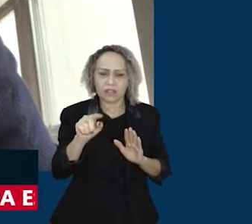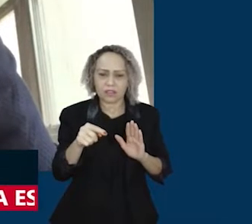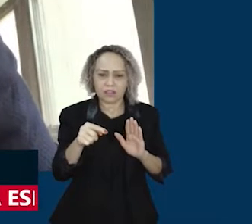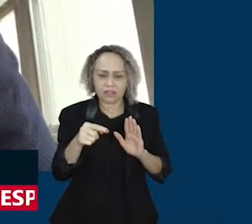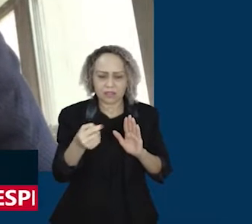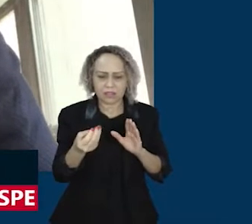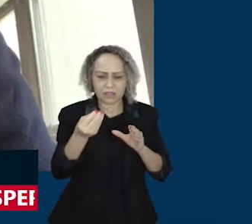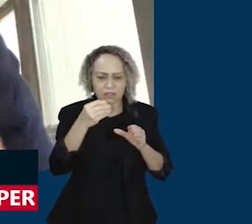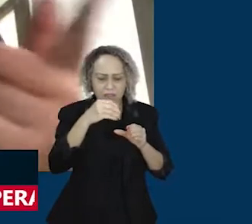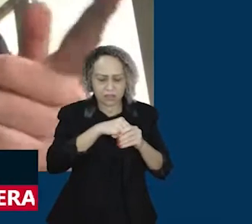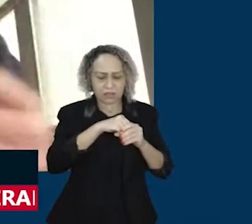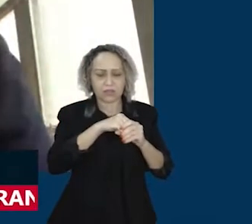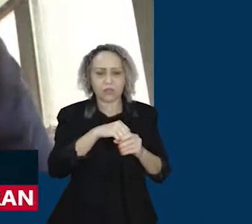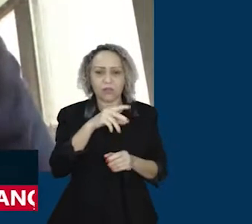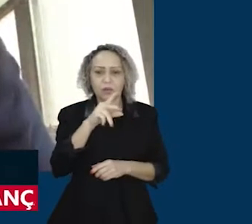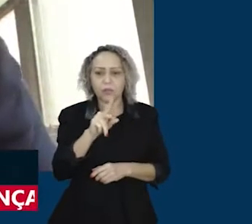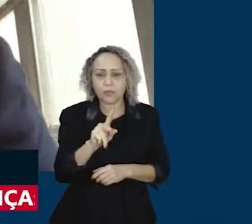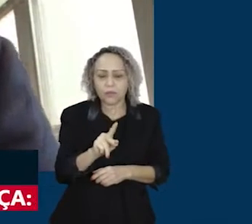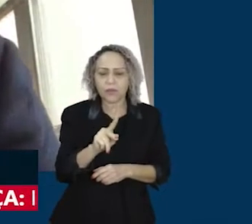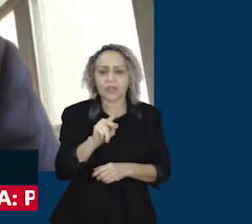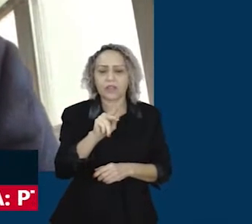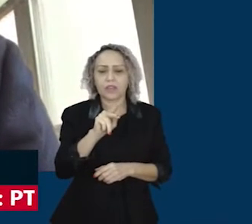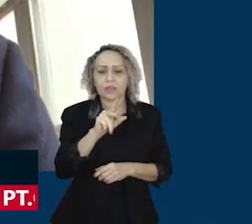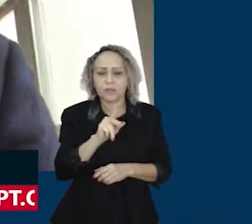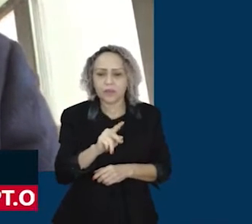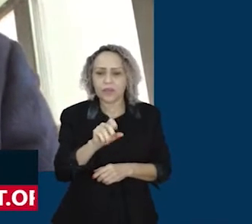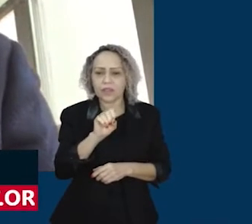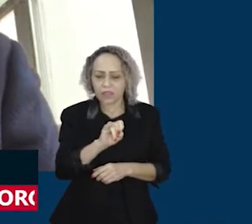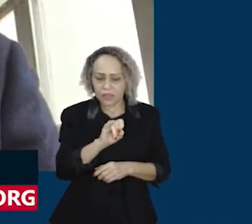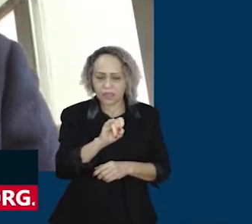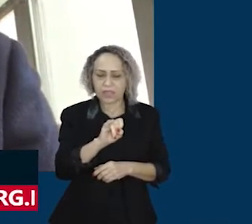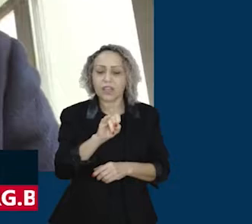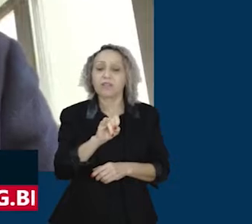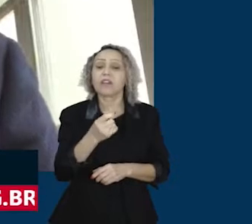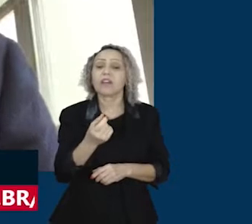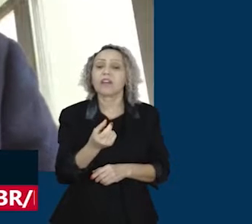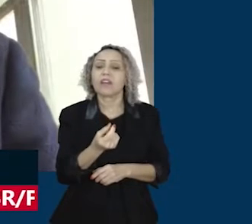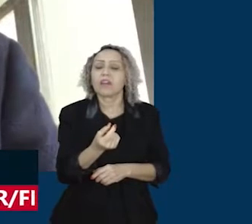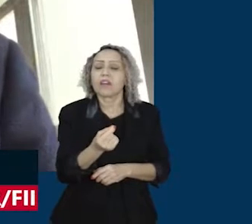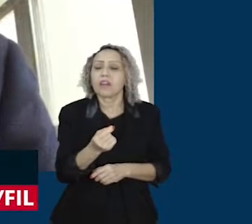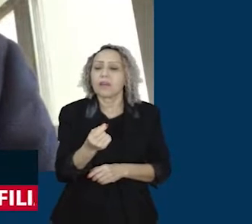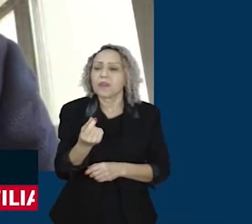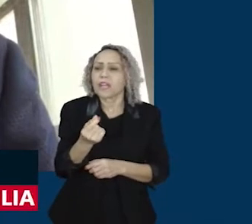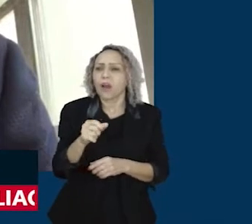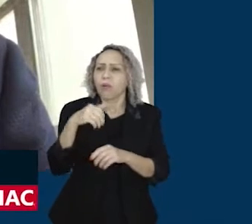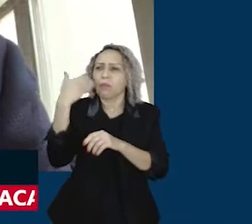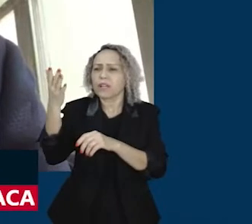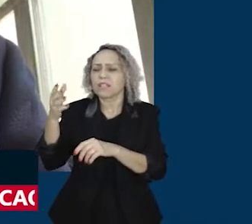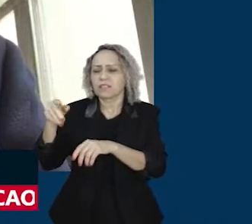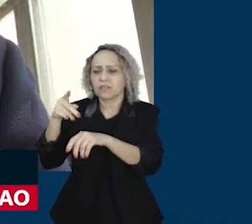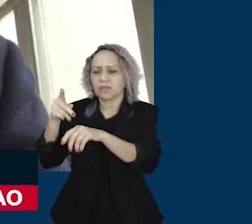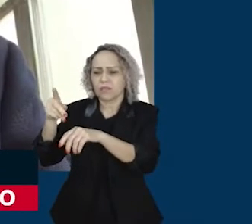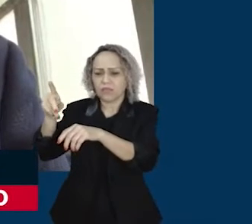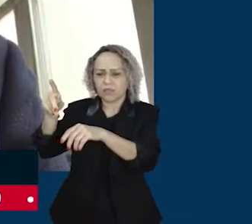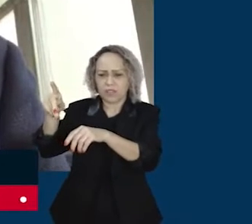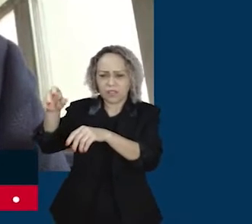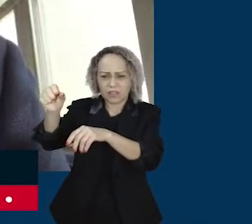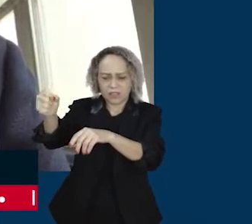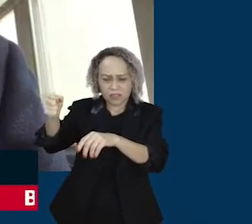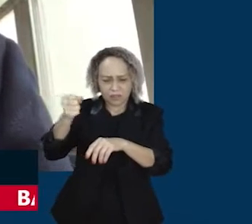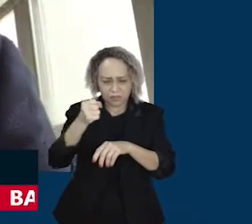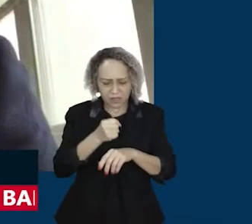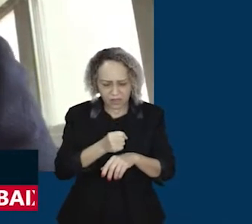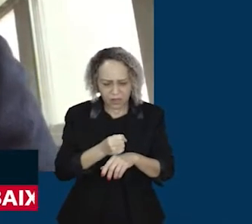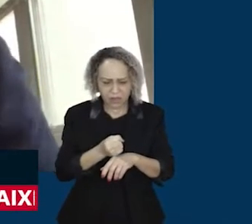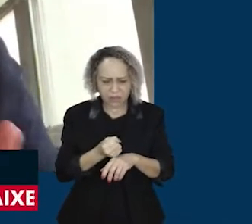de importação, que é pior do que internacional, é pegar o preço lá de fora, mais as despesas de trazer para cá e colocar esse